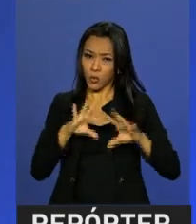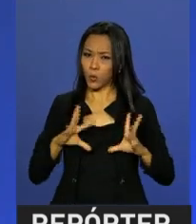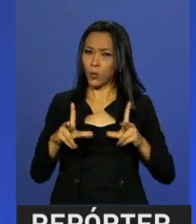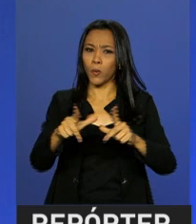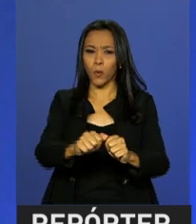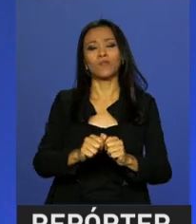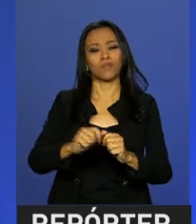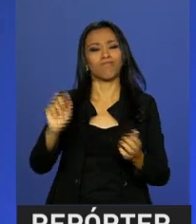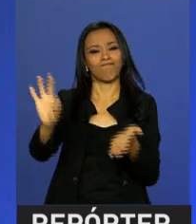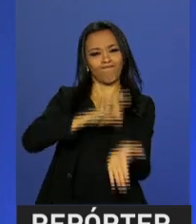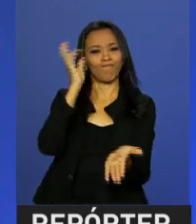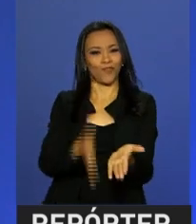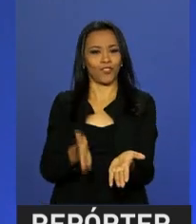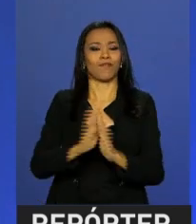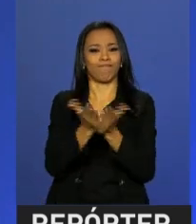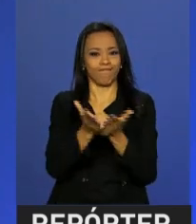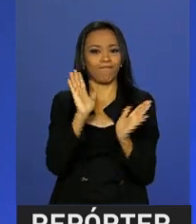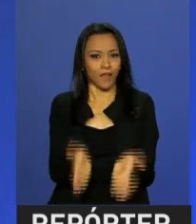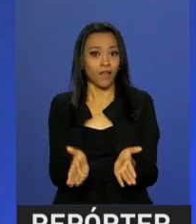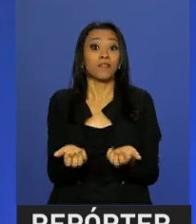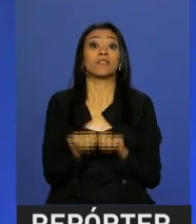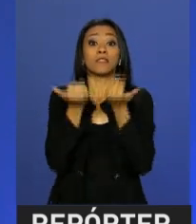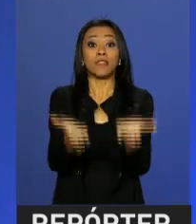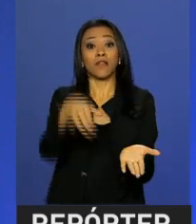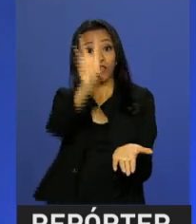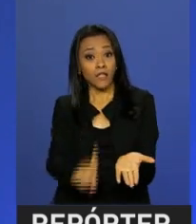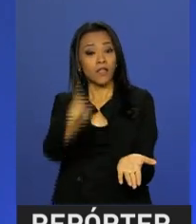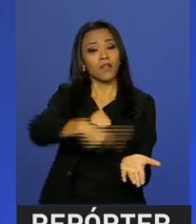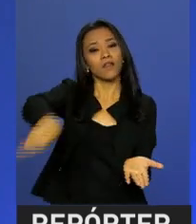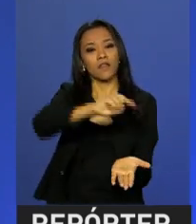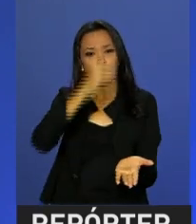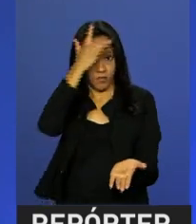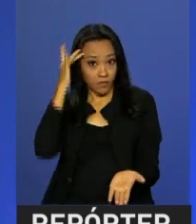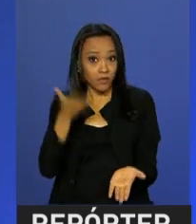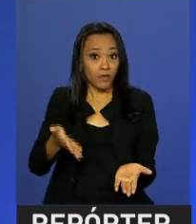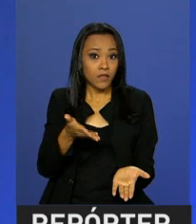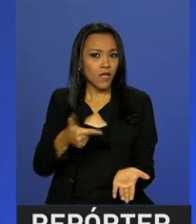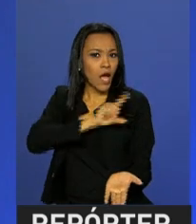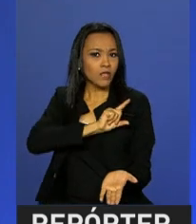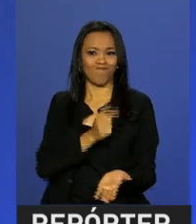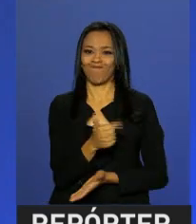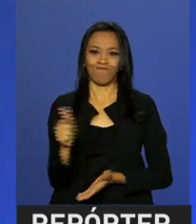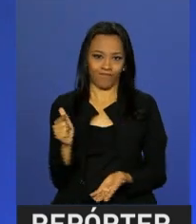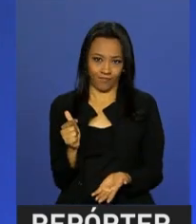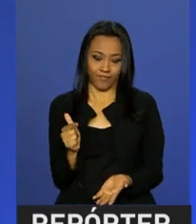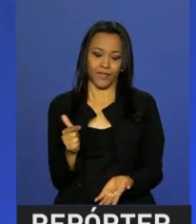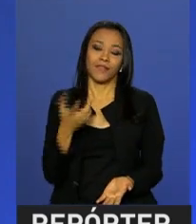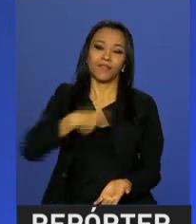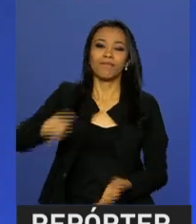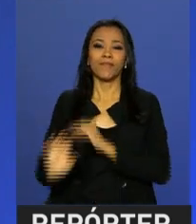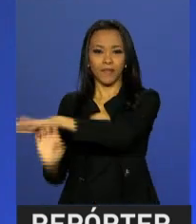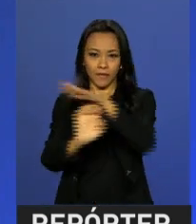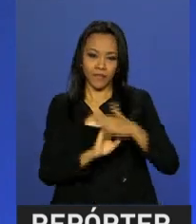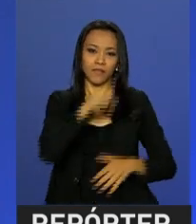carteira assinada portanto concede direitos a aqueles trabalhadores que antes não tinham empresários